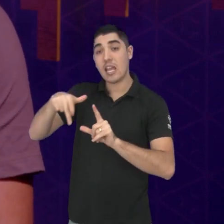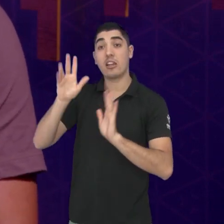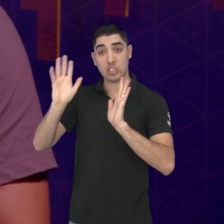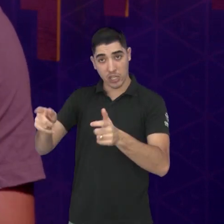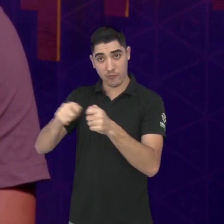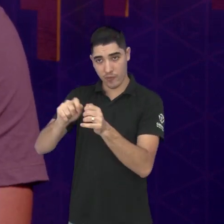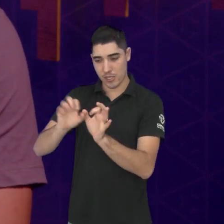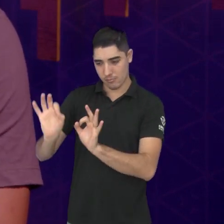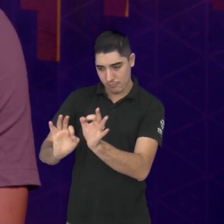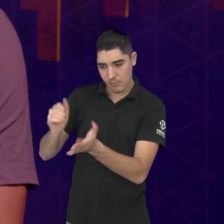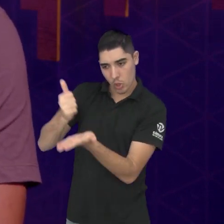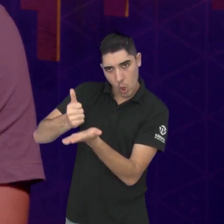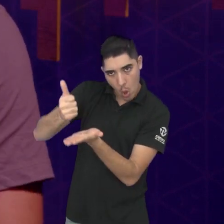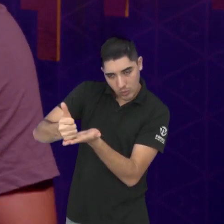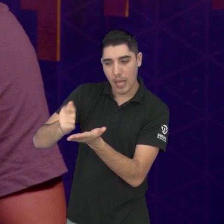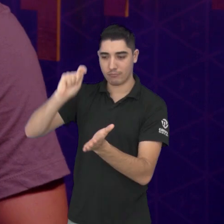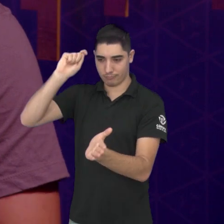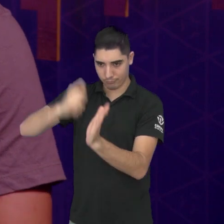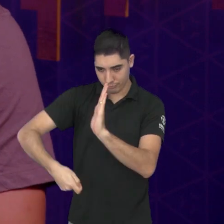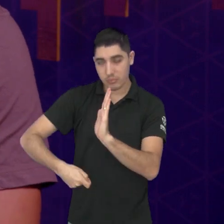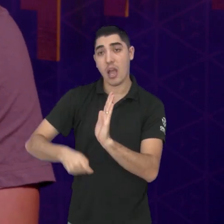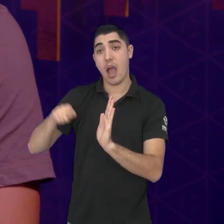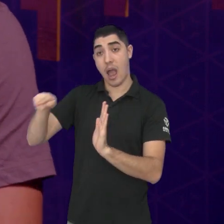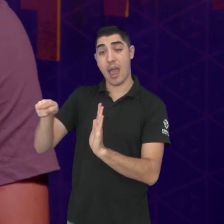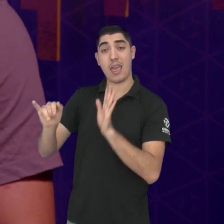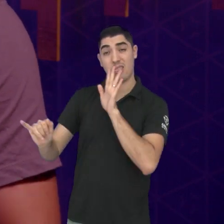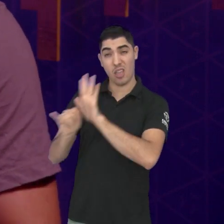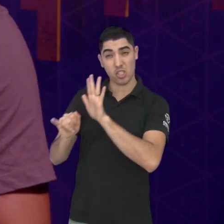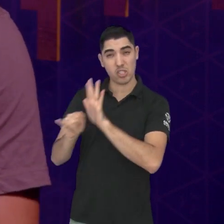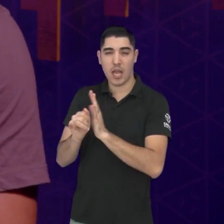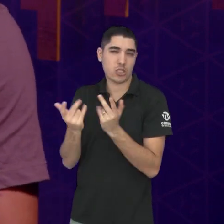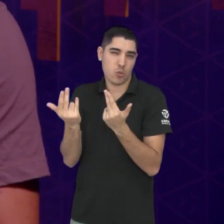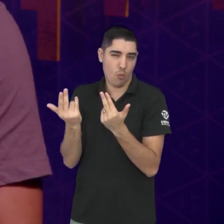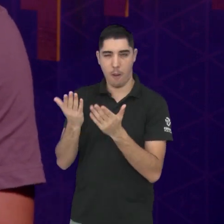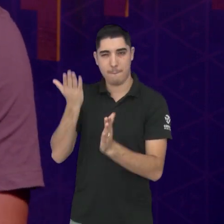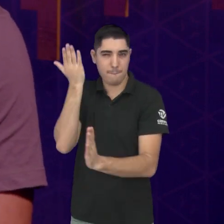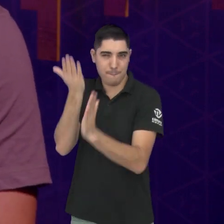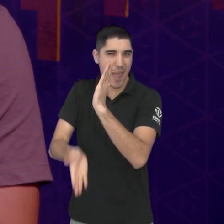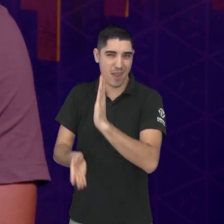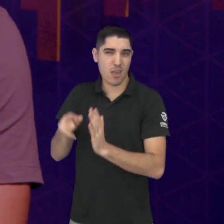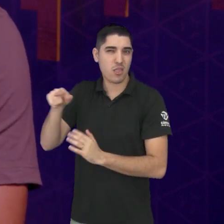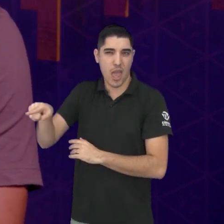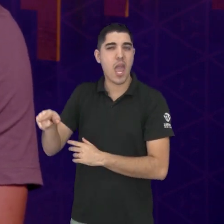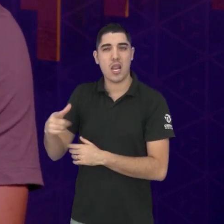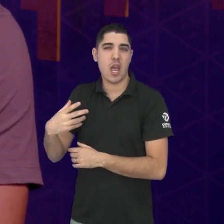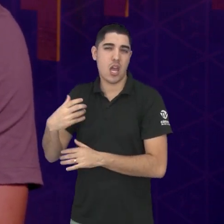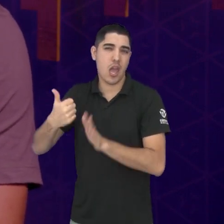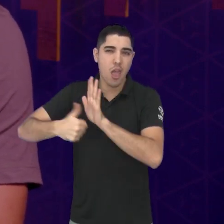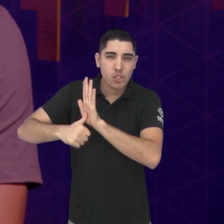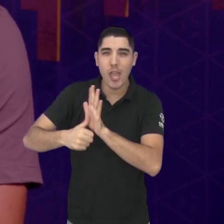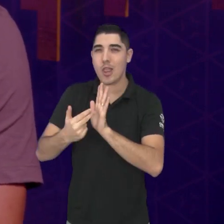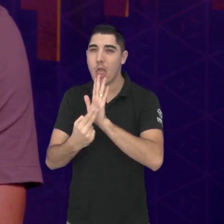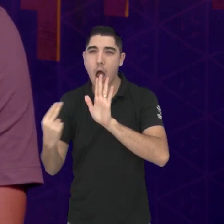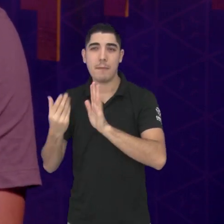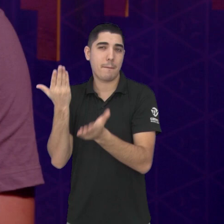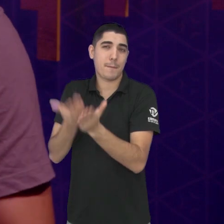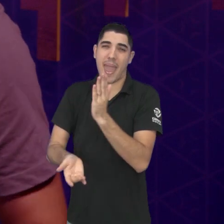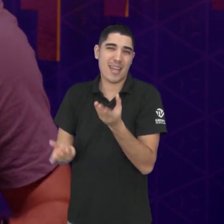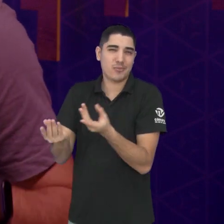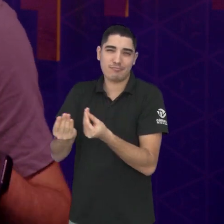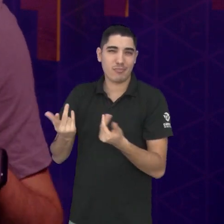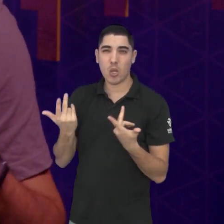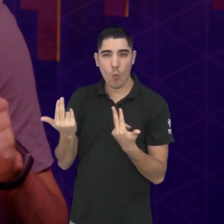ela perde a identidade dela e ela não consegue sair, escapar dessa